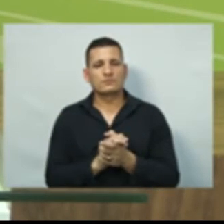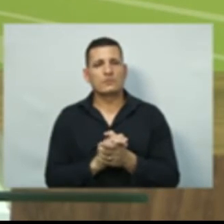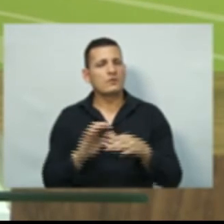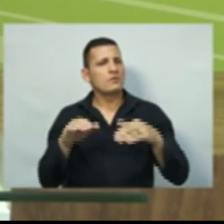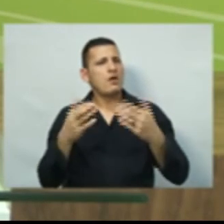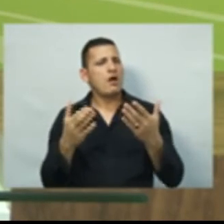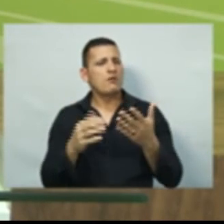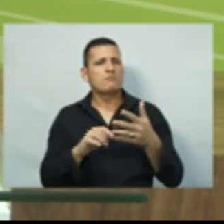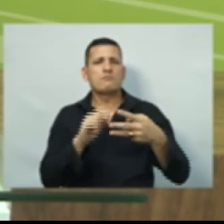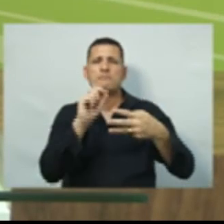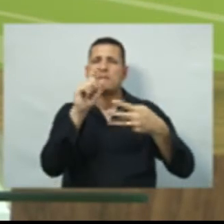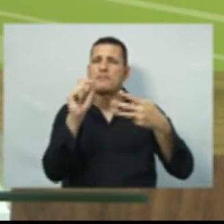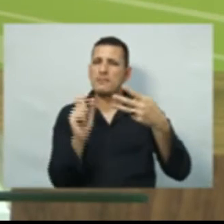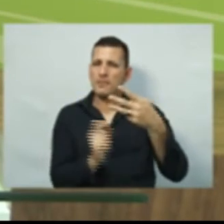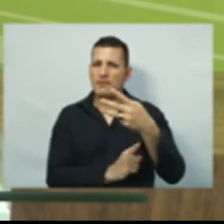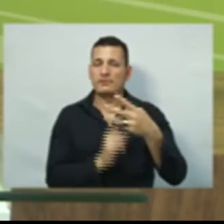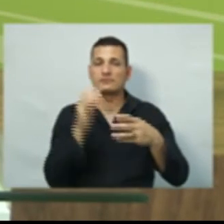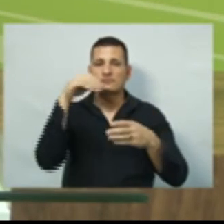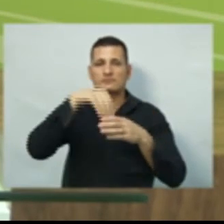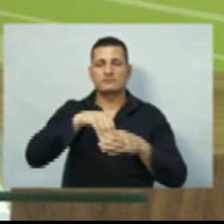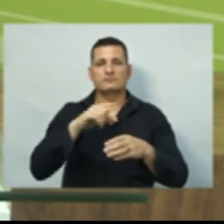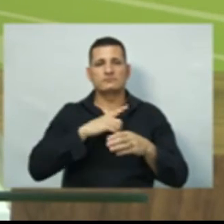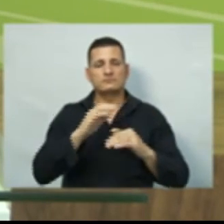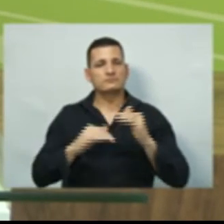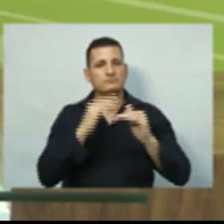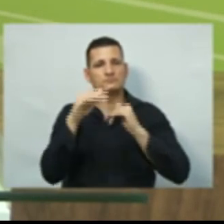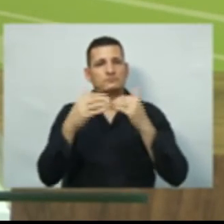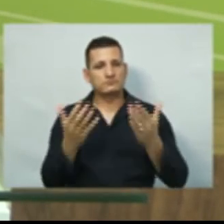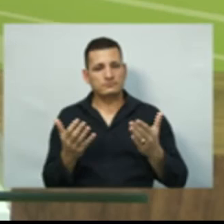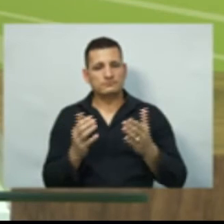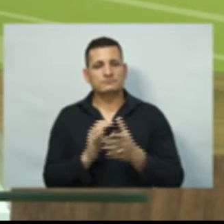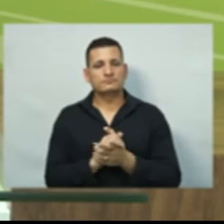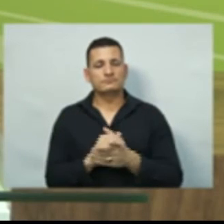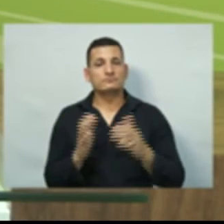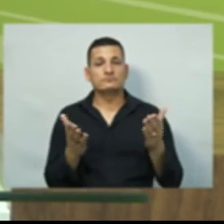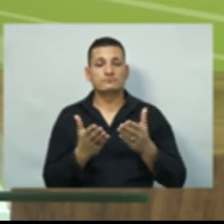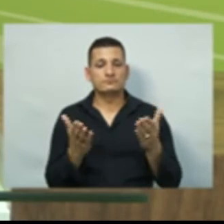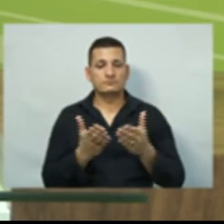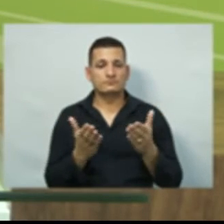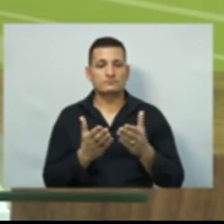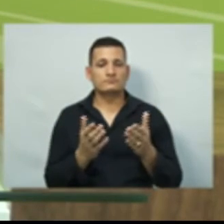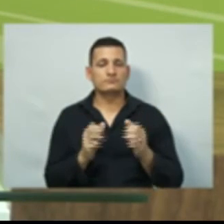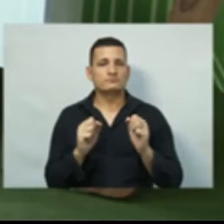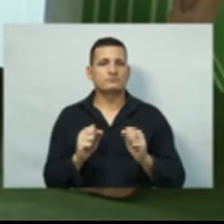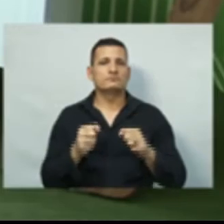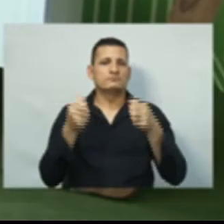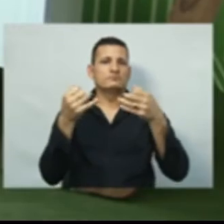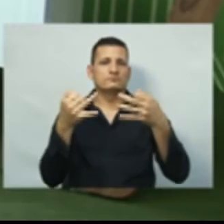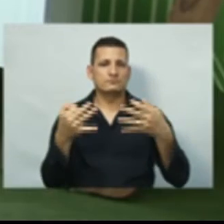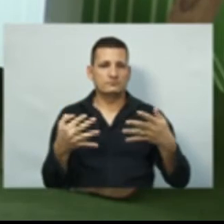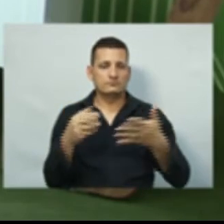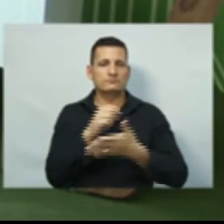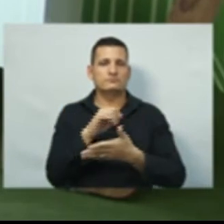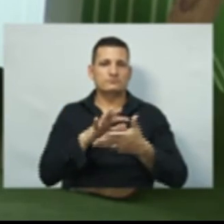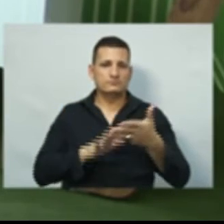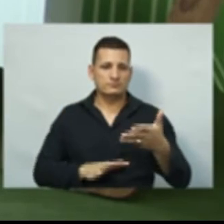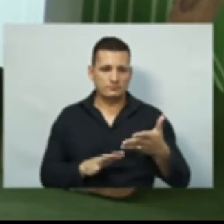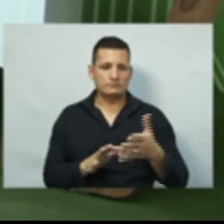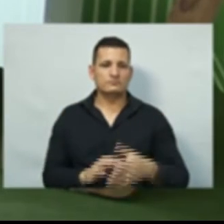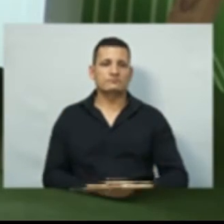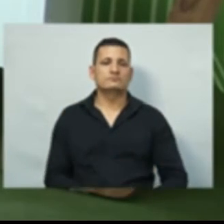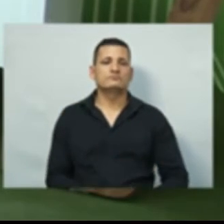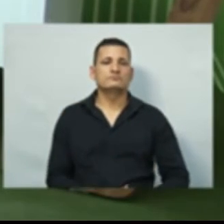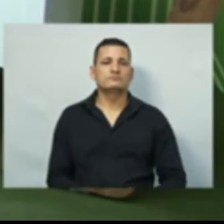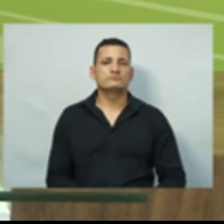Quais elementos compõem esse desenvolvimento. E agora acho que a gente podia falar um pouquinho da nossa atividade, né, professora?